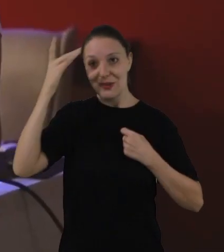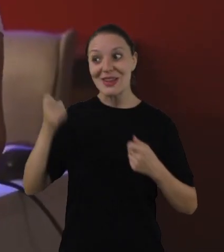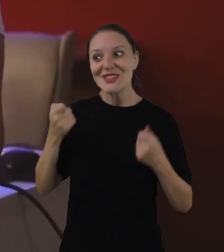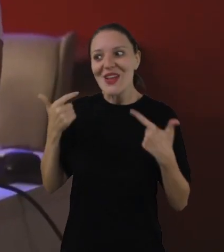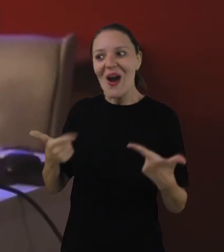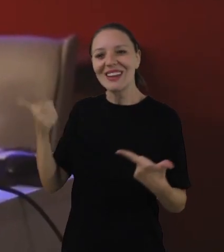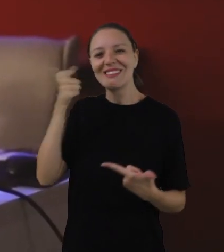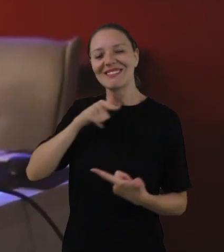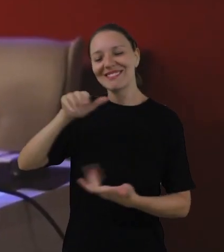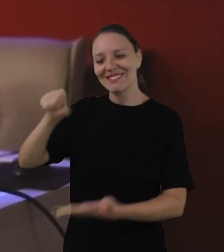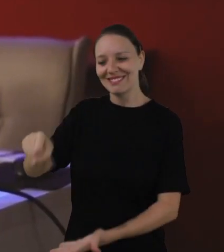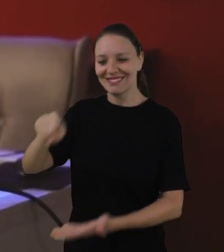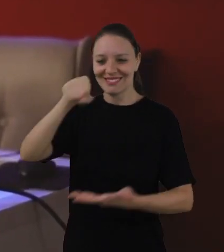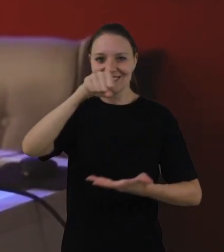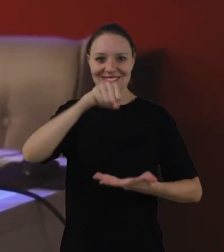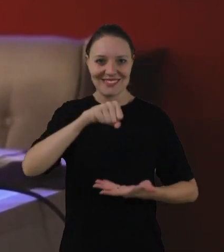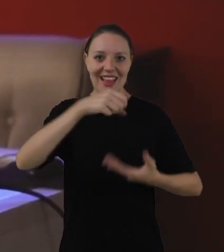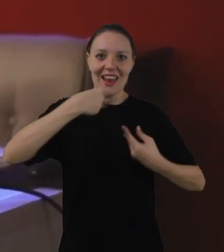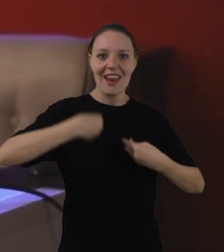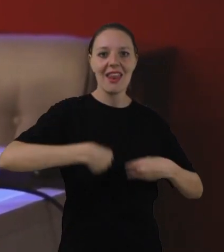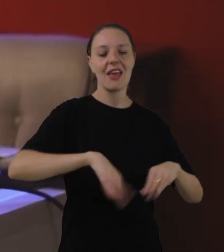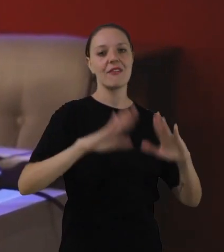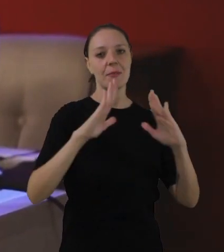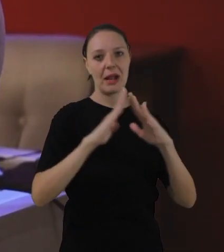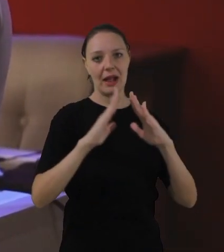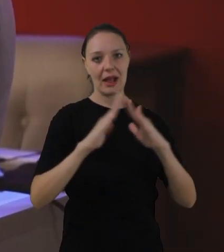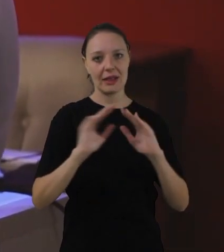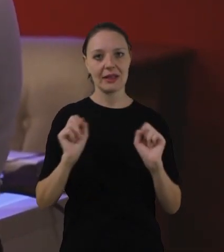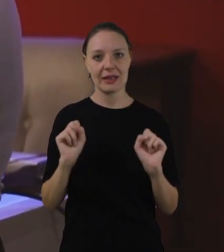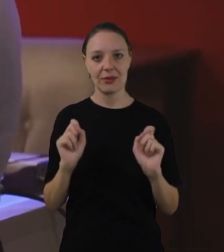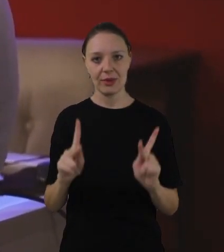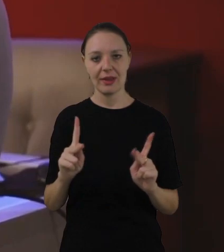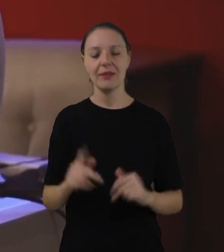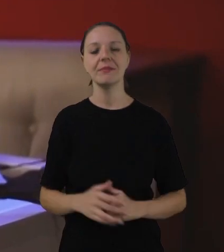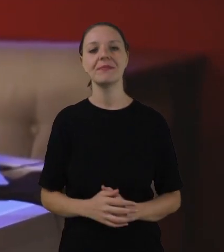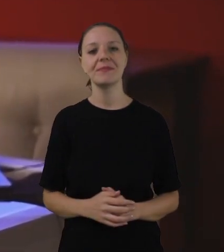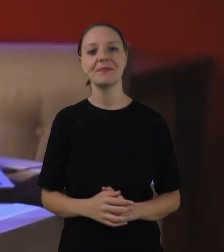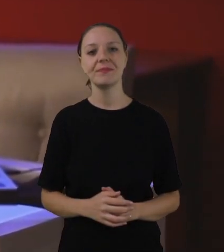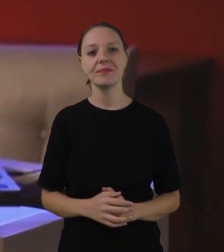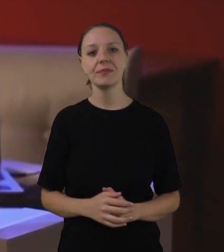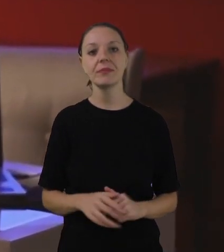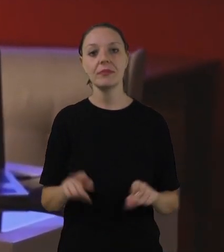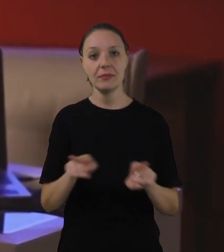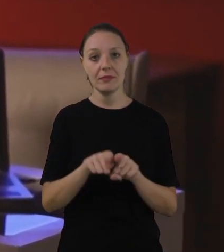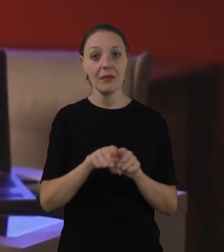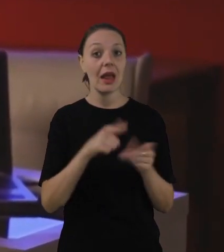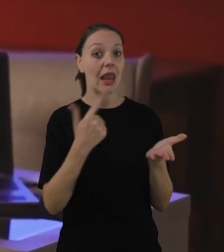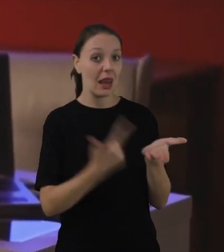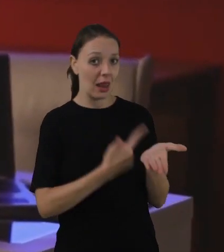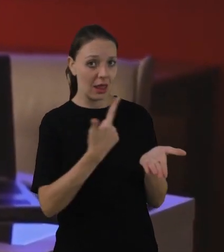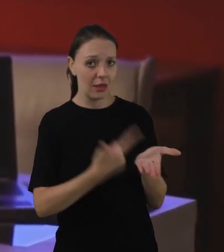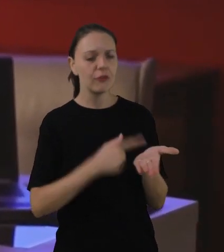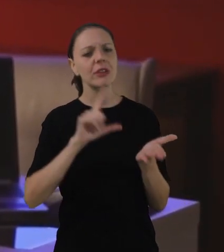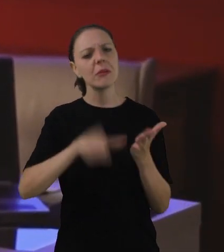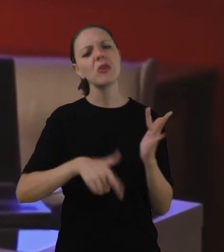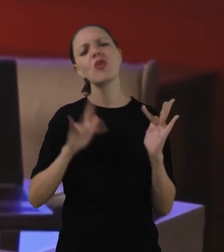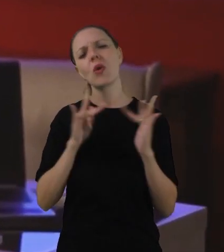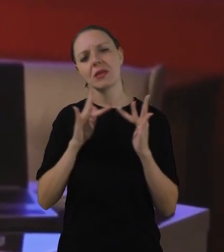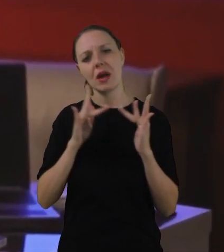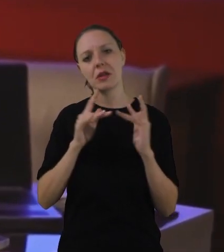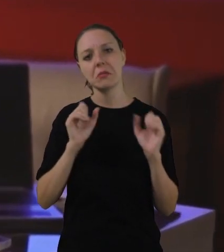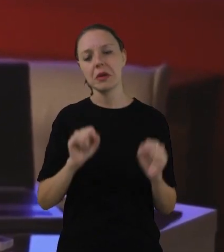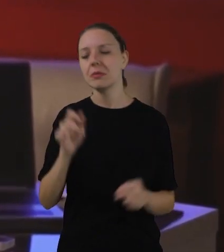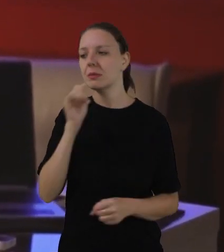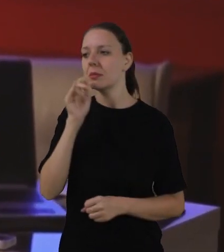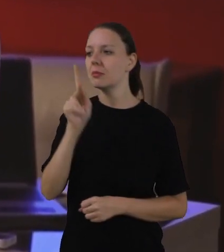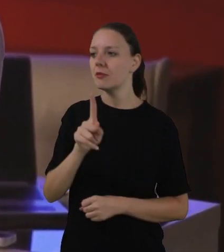levar, então, esse kit Sulita, tá? E também dos livros, depois a gente pode fazer conexão. Se tem uma professora que quer fazer